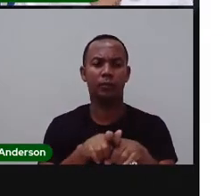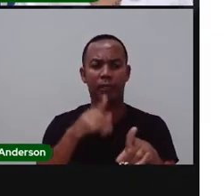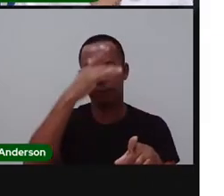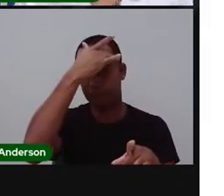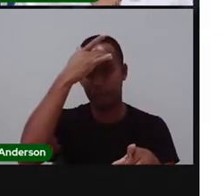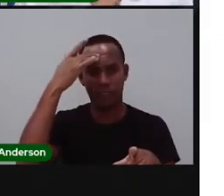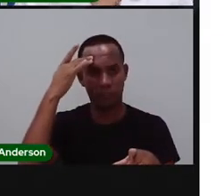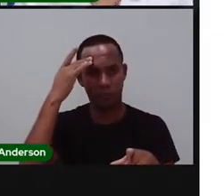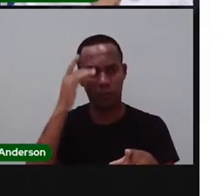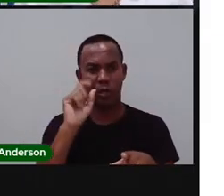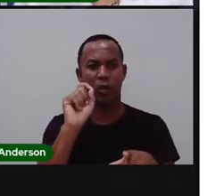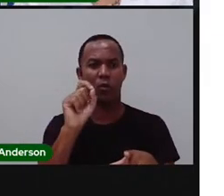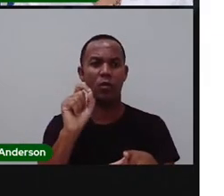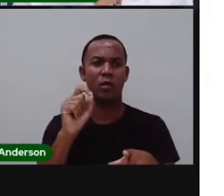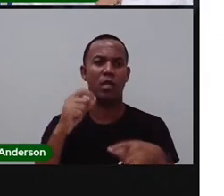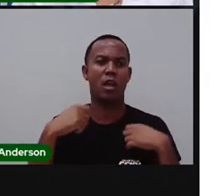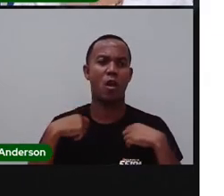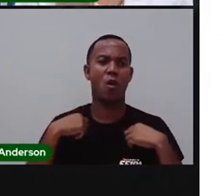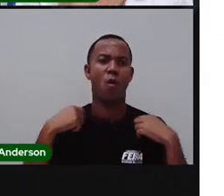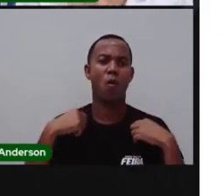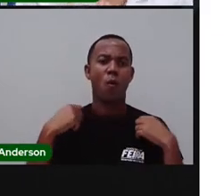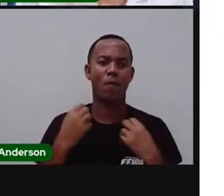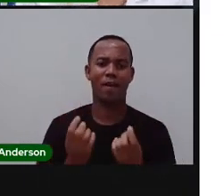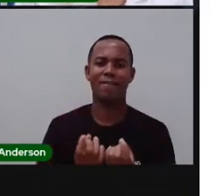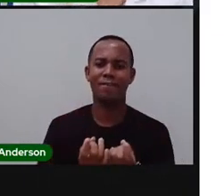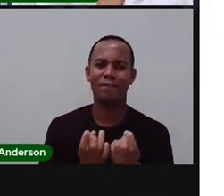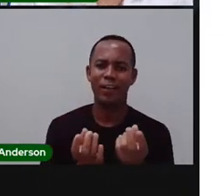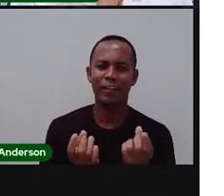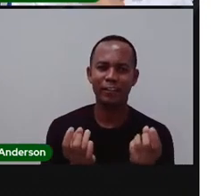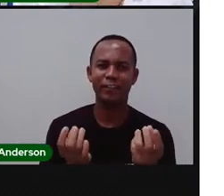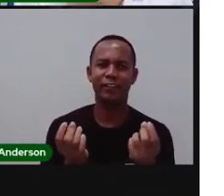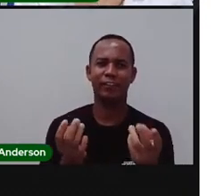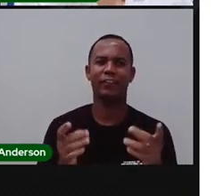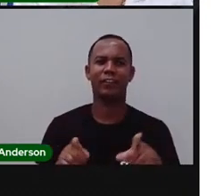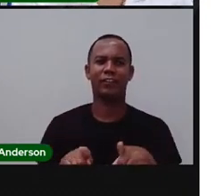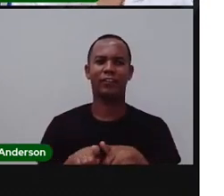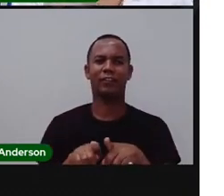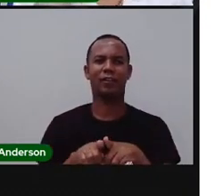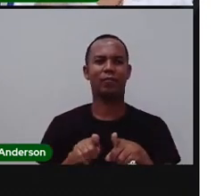traz a roupa, né, que vende, na verdade,